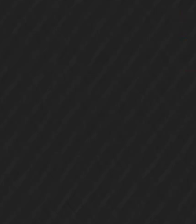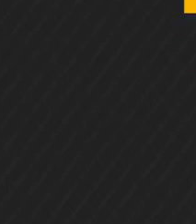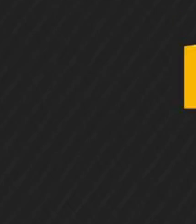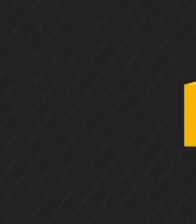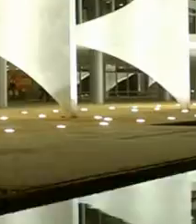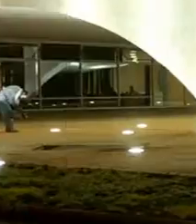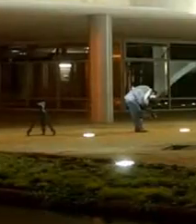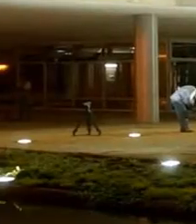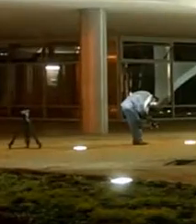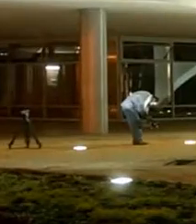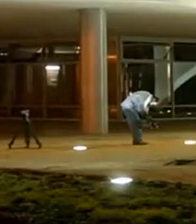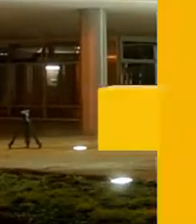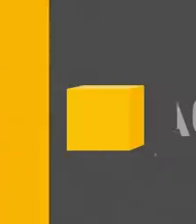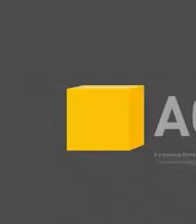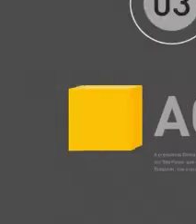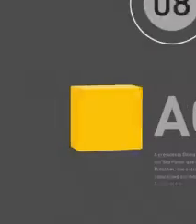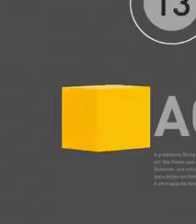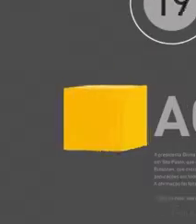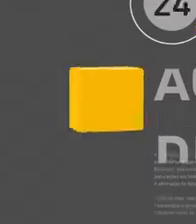ae